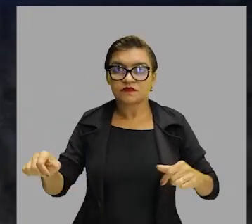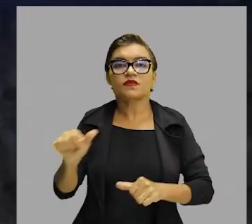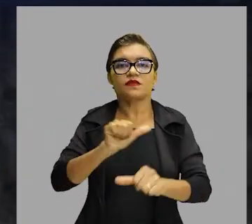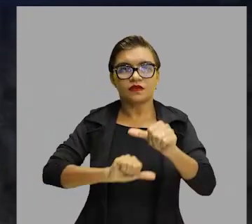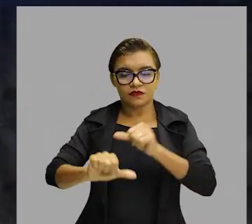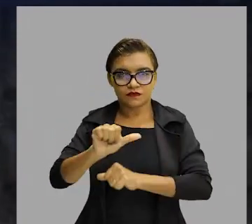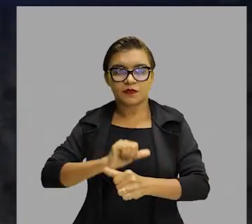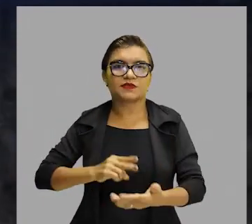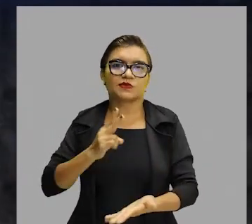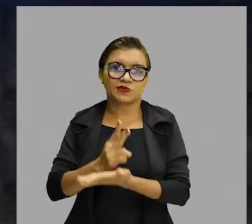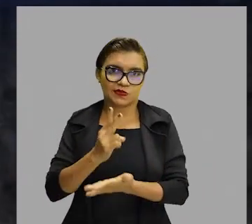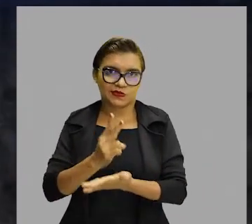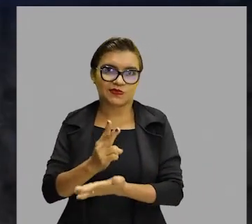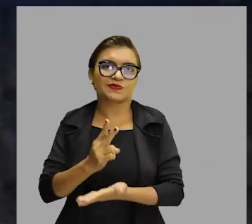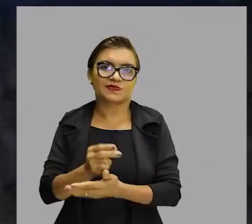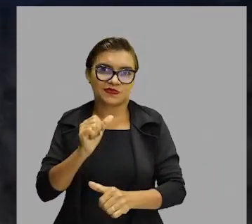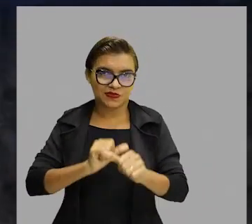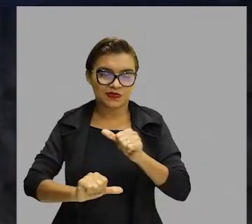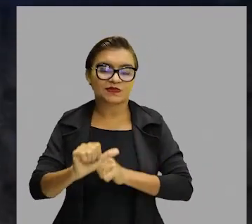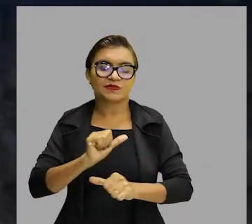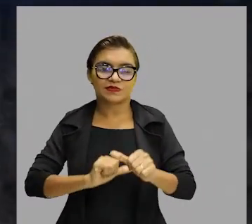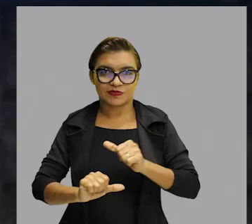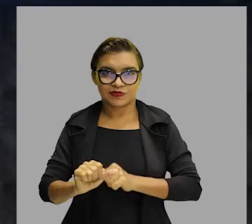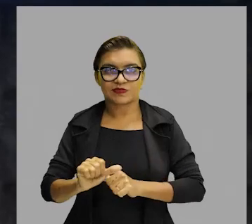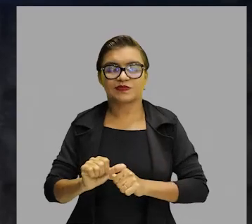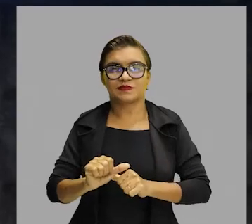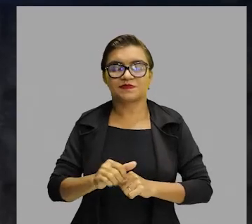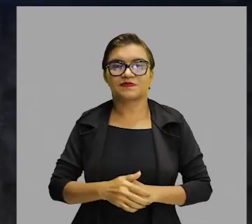elétrica contínua para corrente elétrica alternada. Então